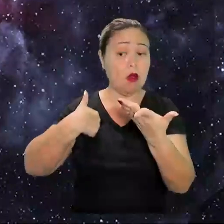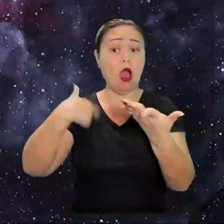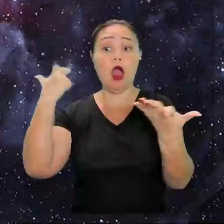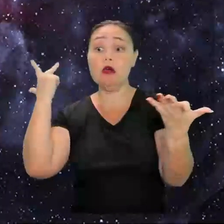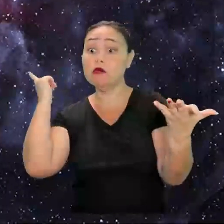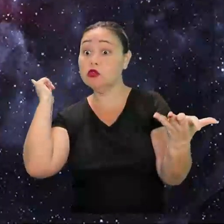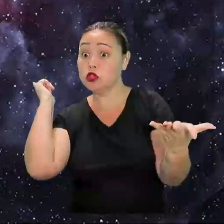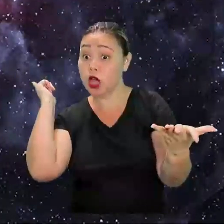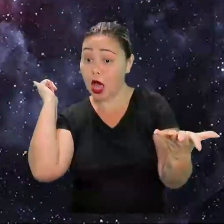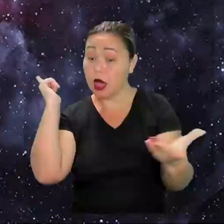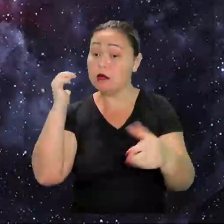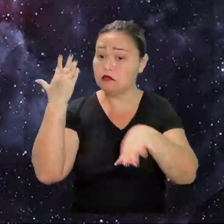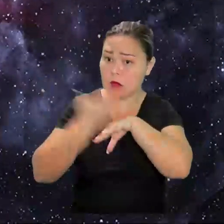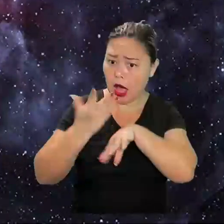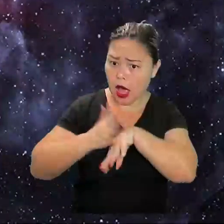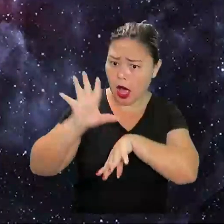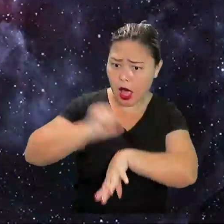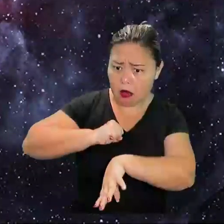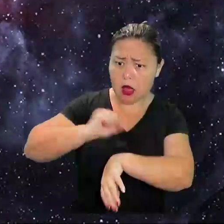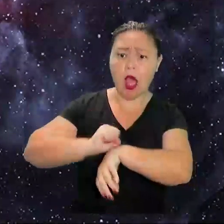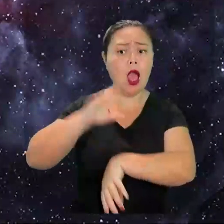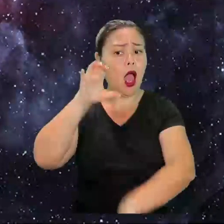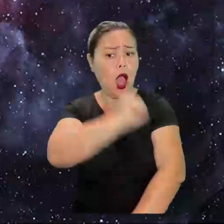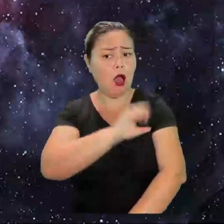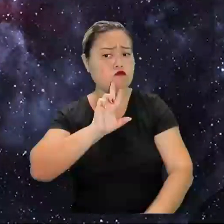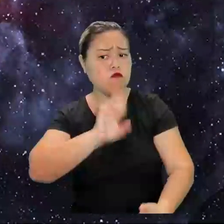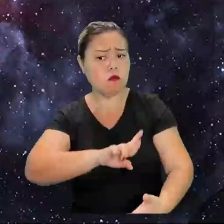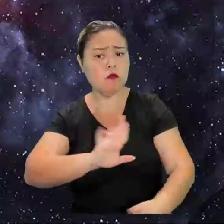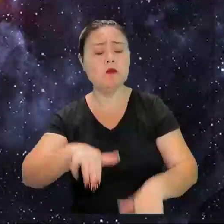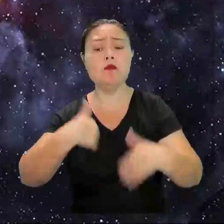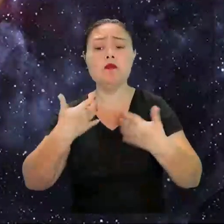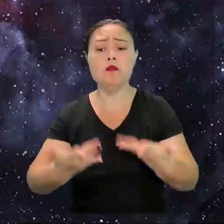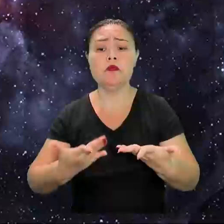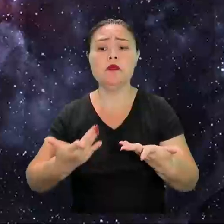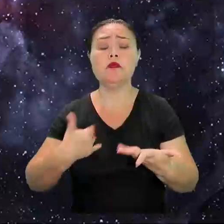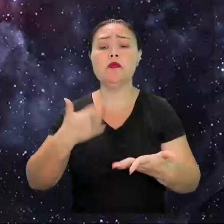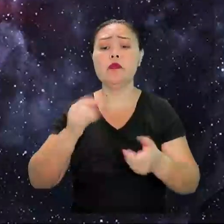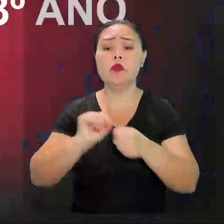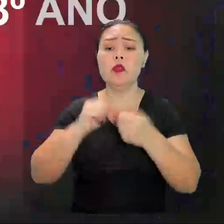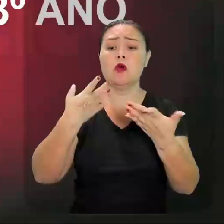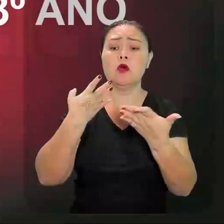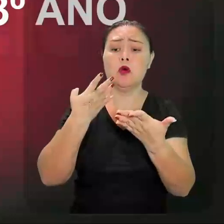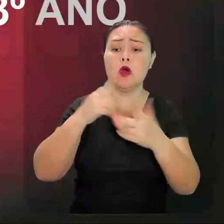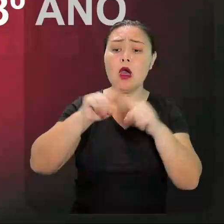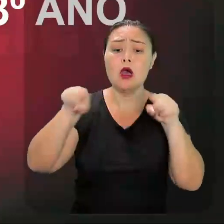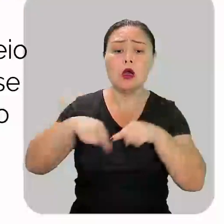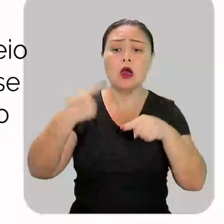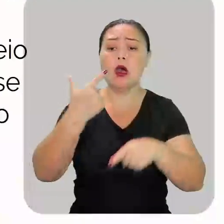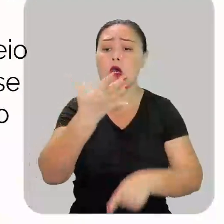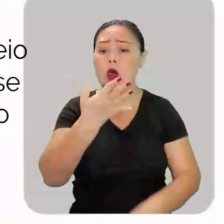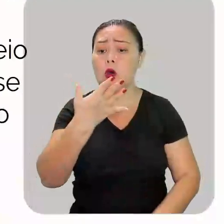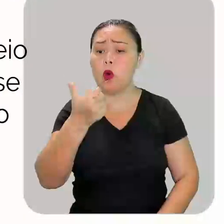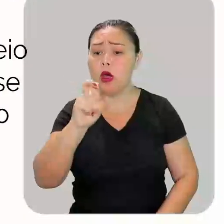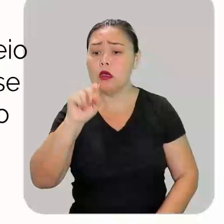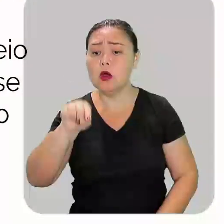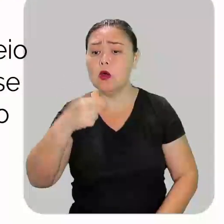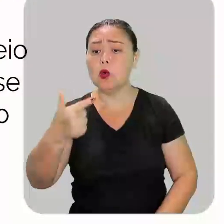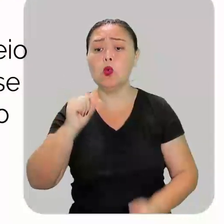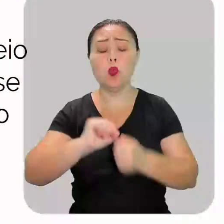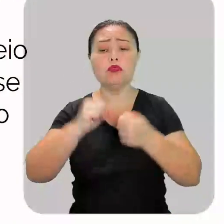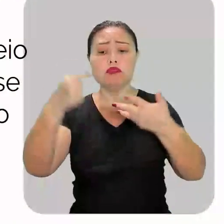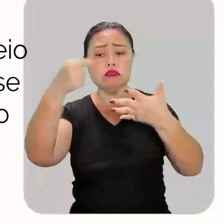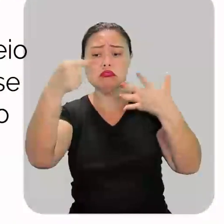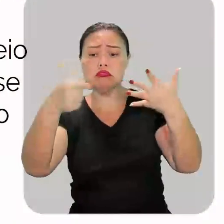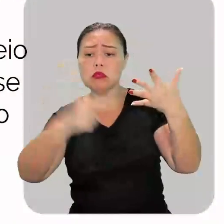a prática, aí é rapidinho. Faz rápido, isso mesmo. Então vamos na aula 45.2, a gente vai rever os